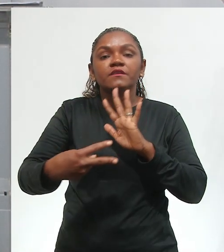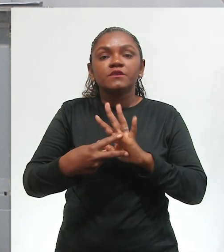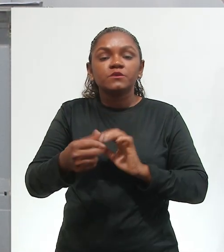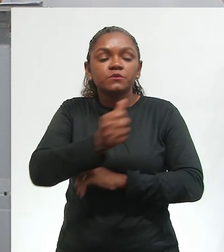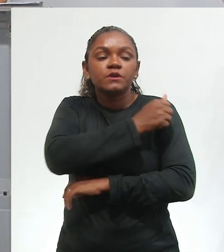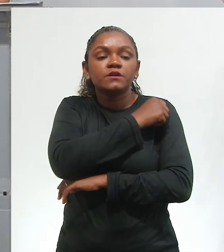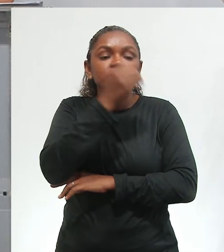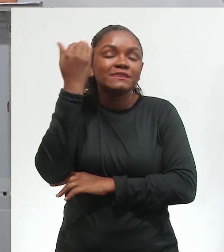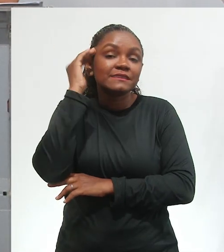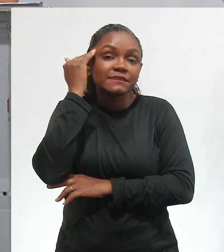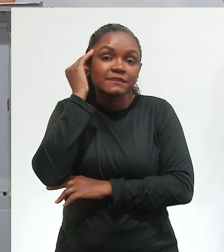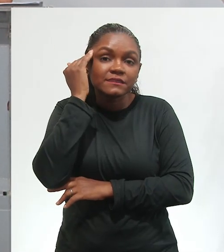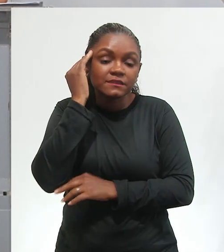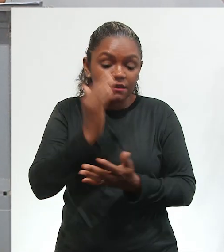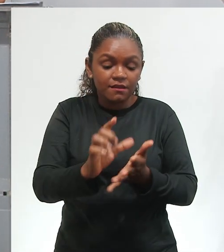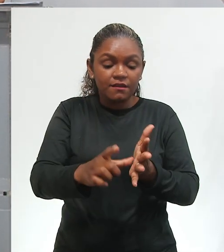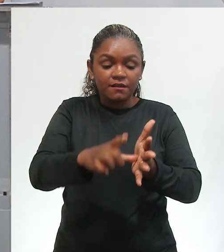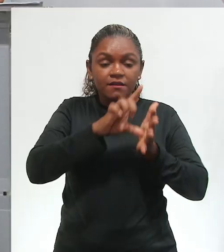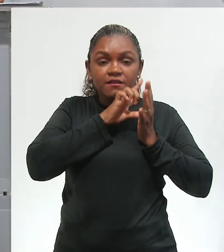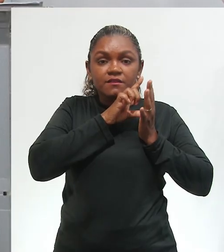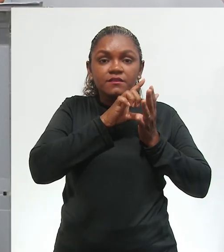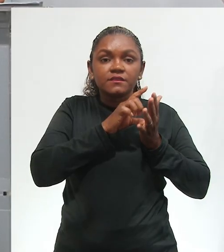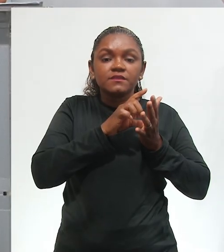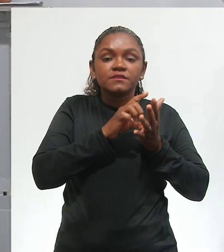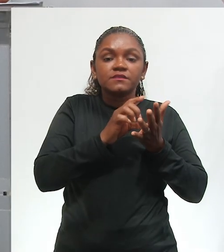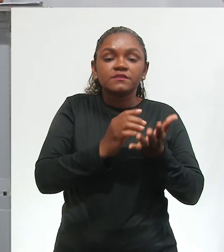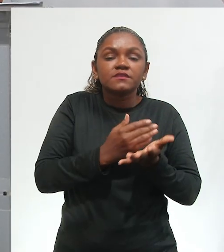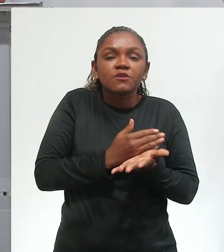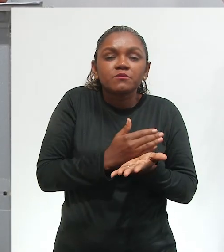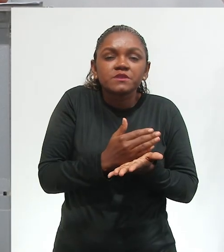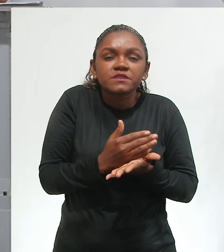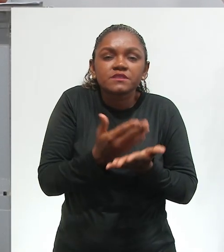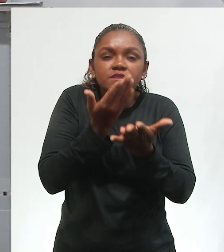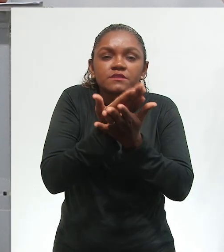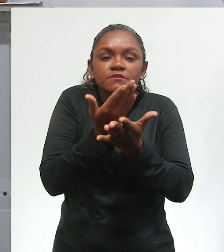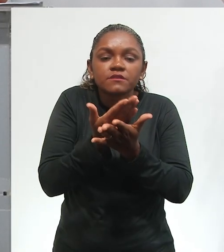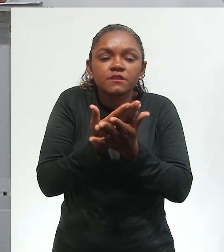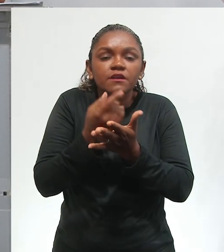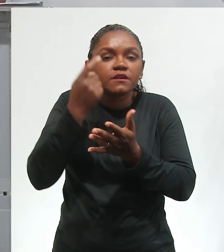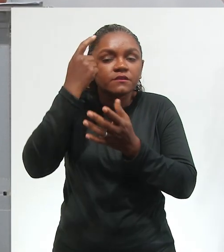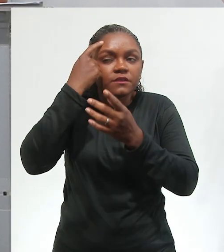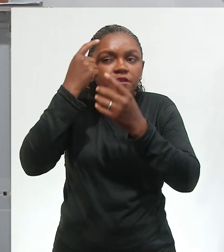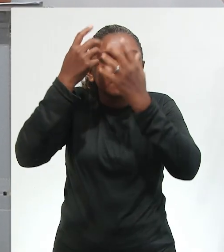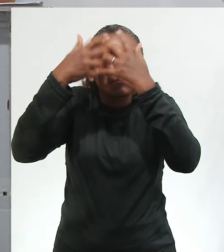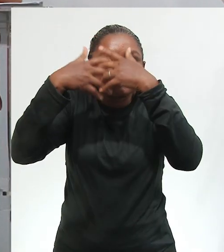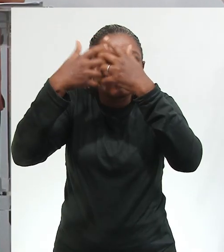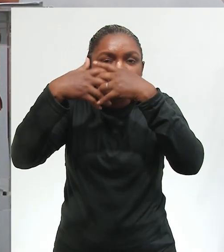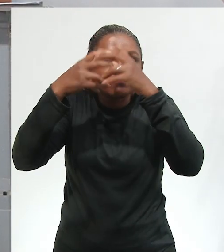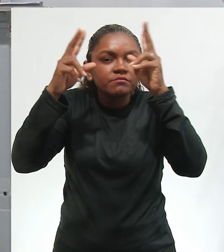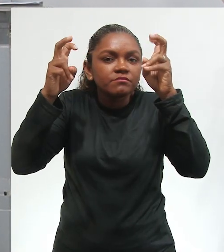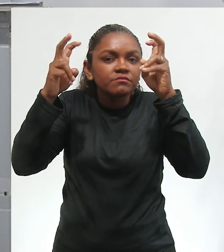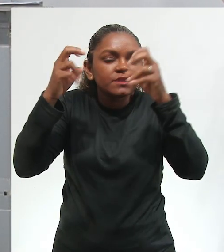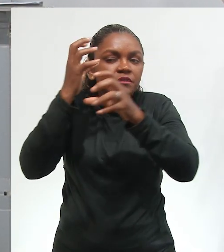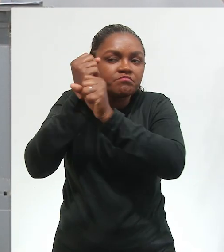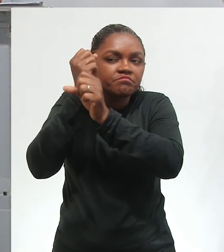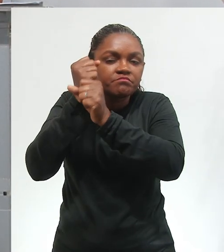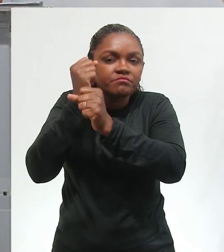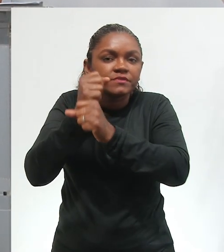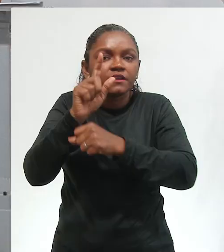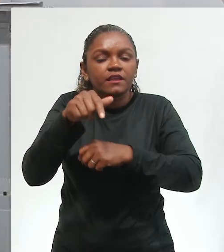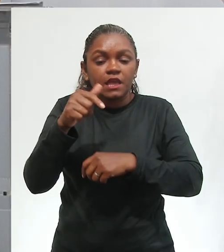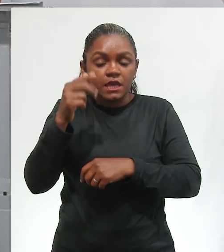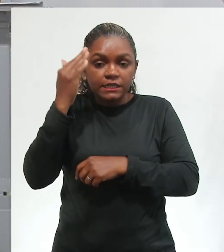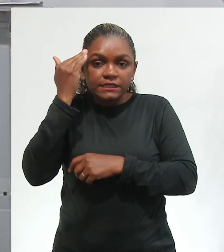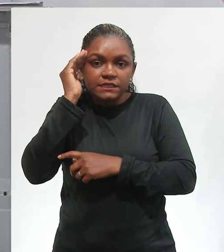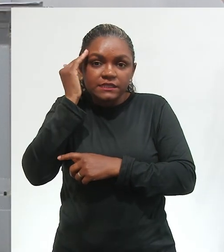aluno tem que entender lá no início da sua formação mental do cálculo. Se ele consegue